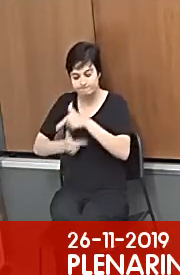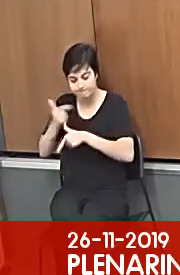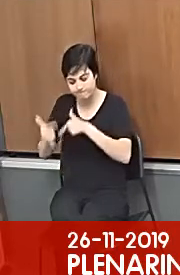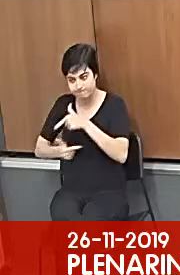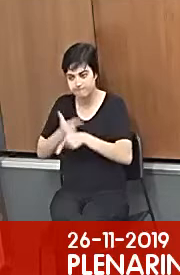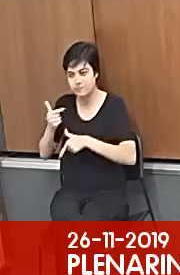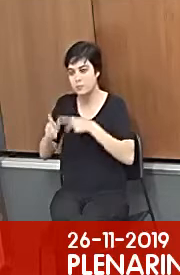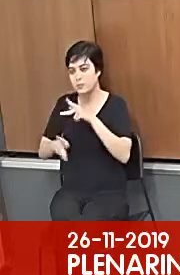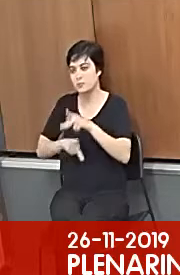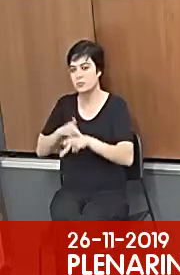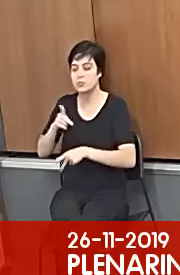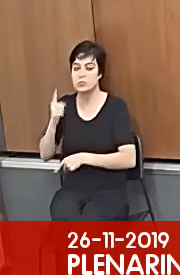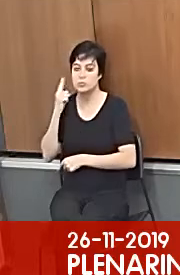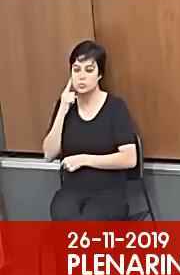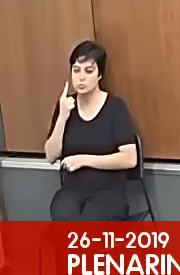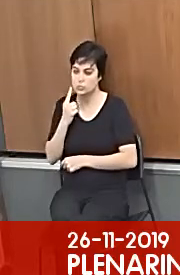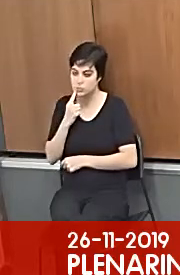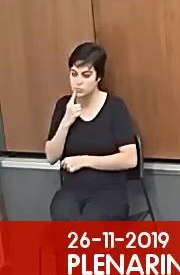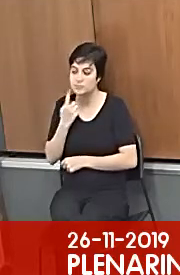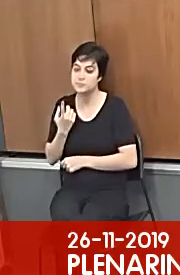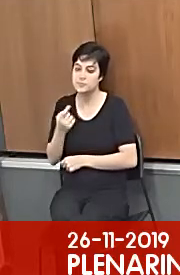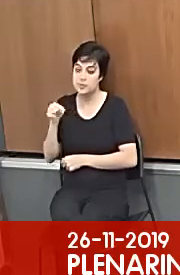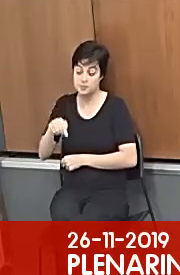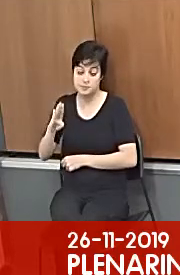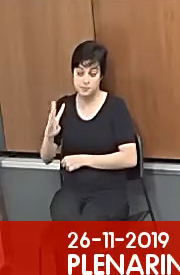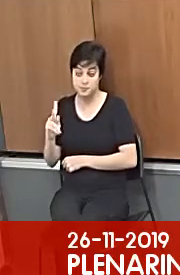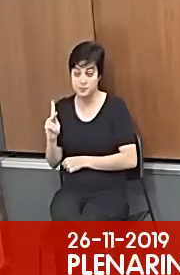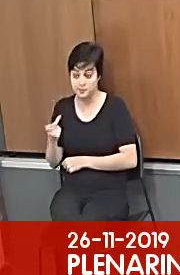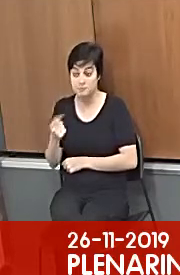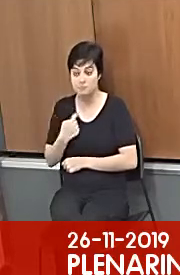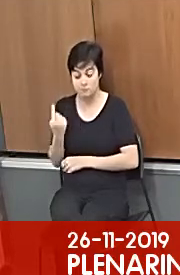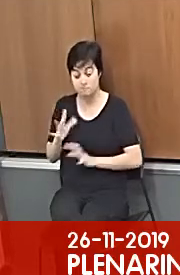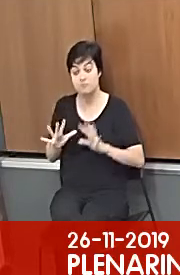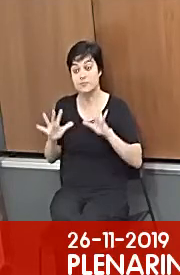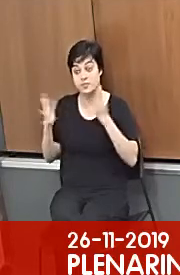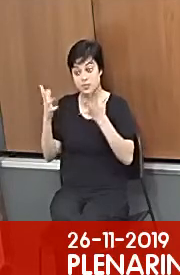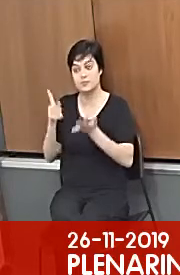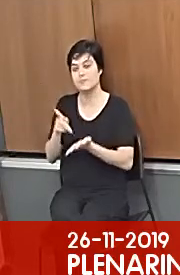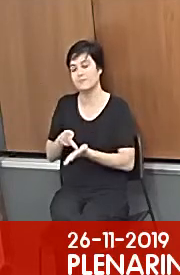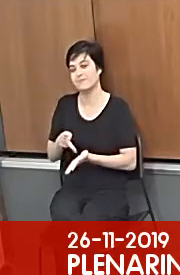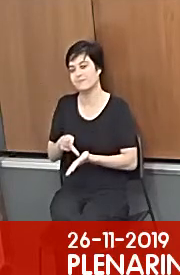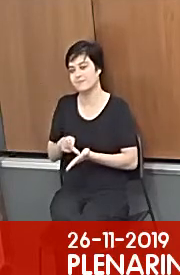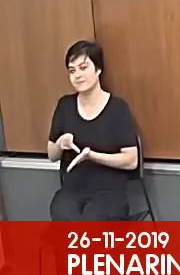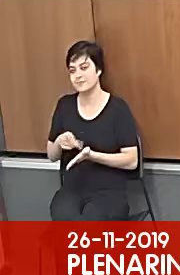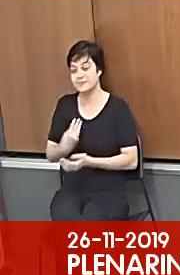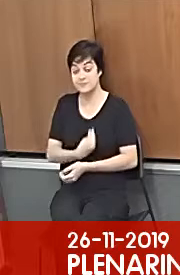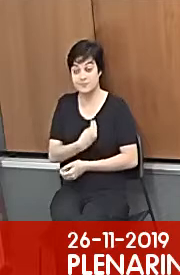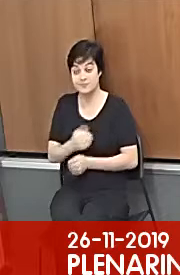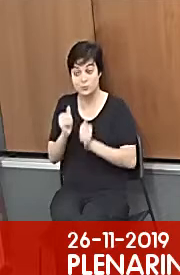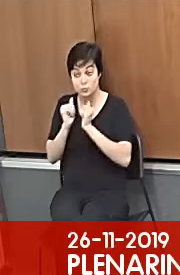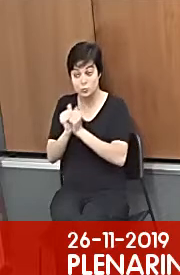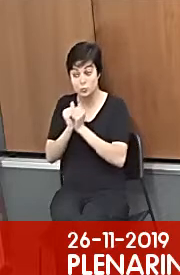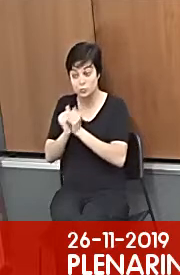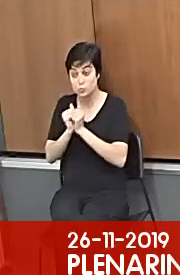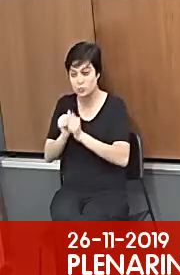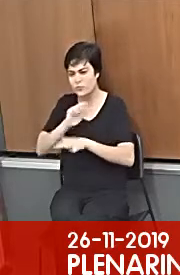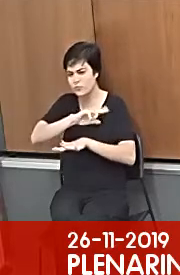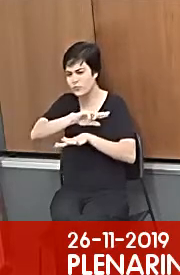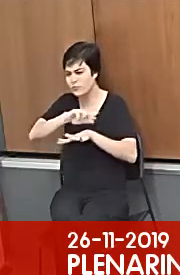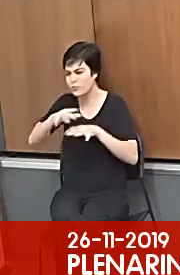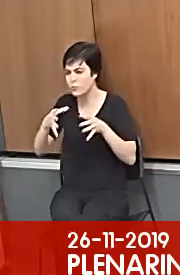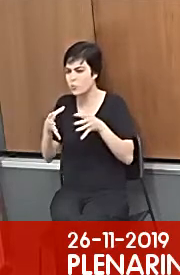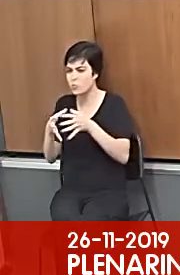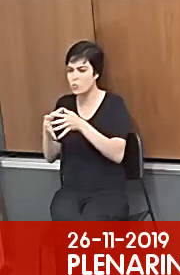Surdo em Belo Horizonte. Também para nós é um motivo de celebração e de viver junto com as várias outras